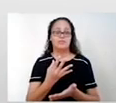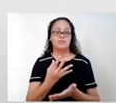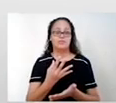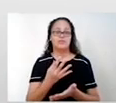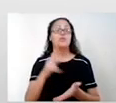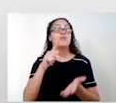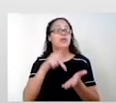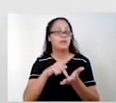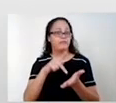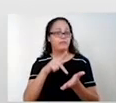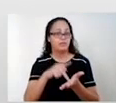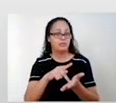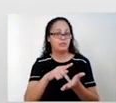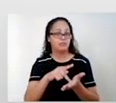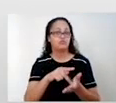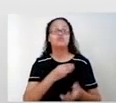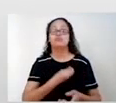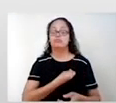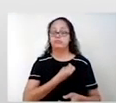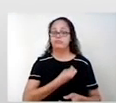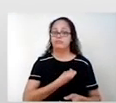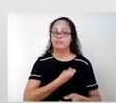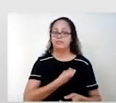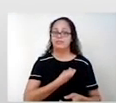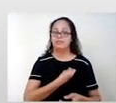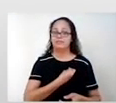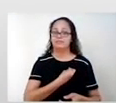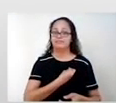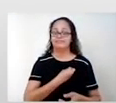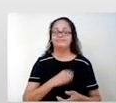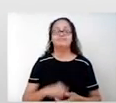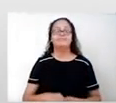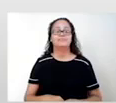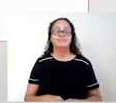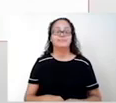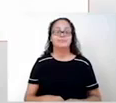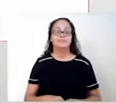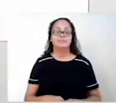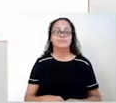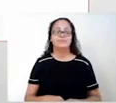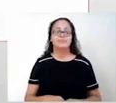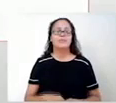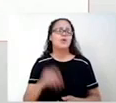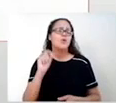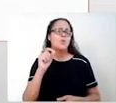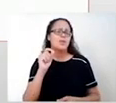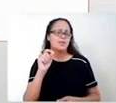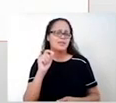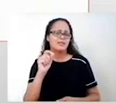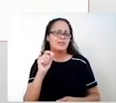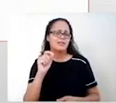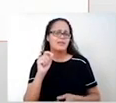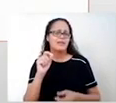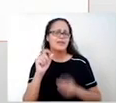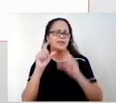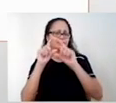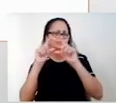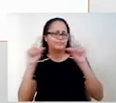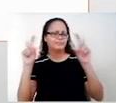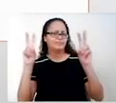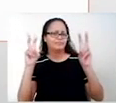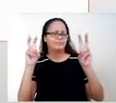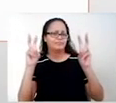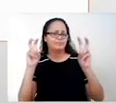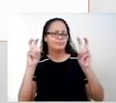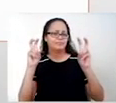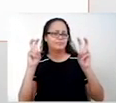ficcional, o que é real, o que é baseado em fatos. Compreenderam? Virou mais tranquilo? E aí, o que será então verossimilhança? Alguém, um